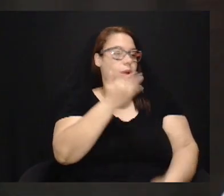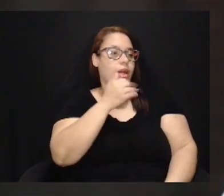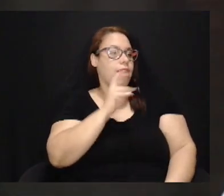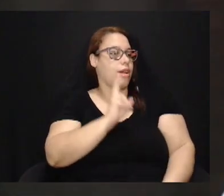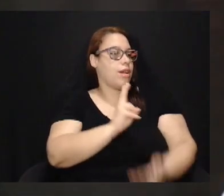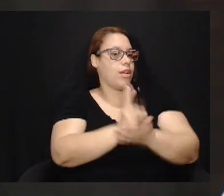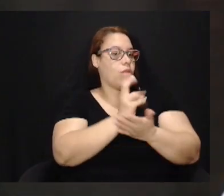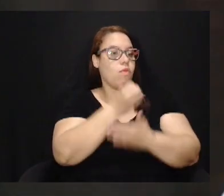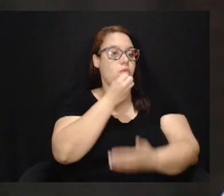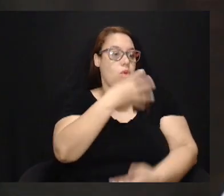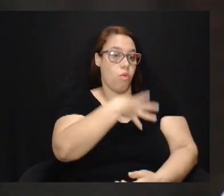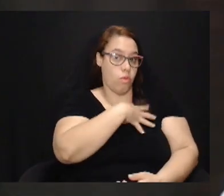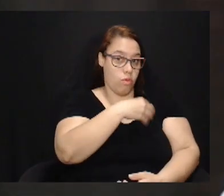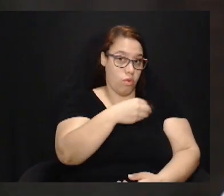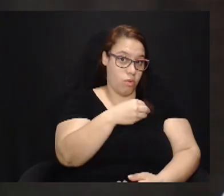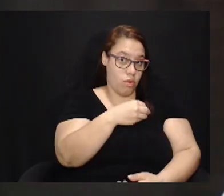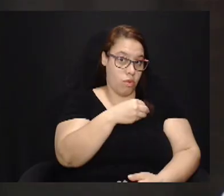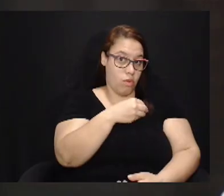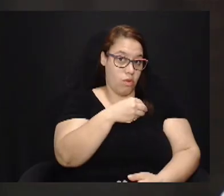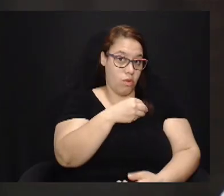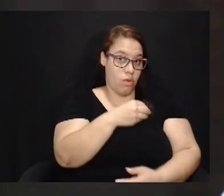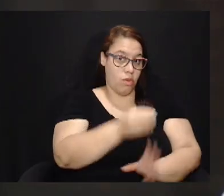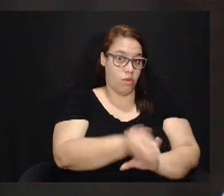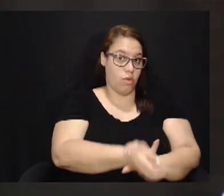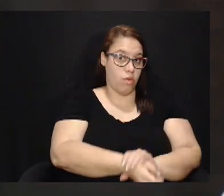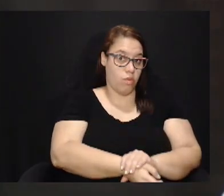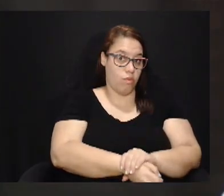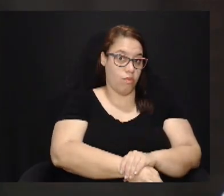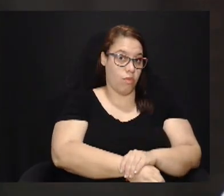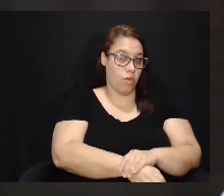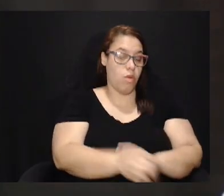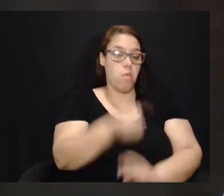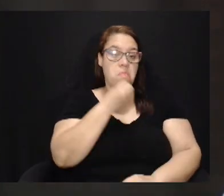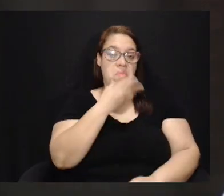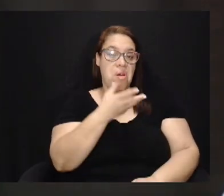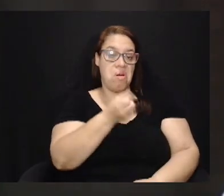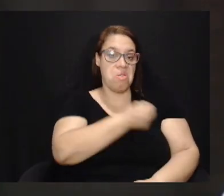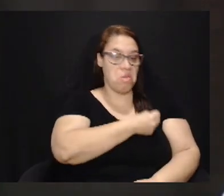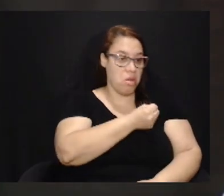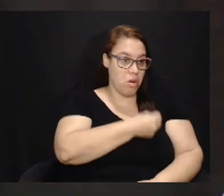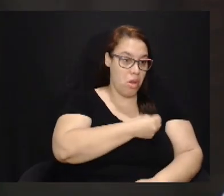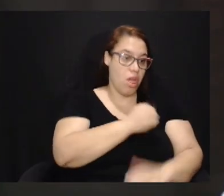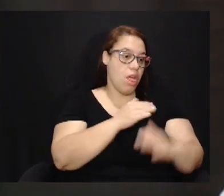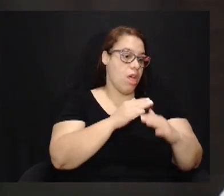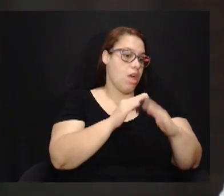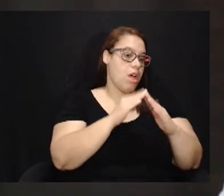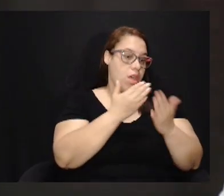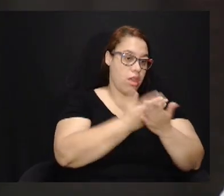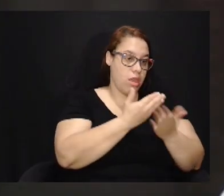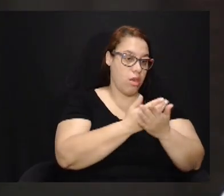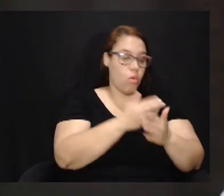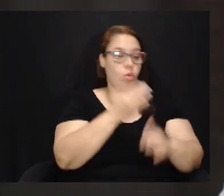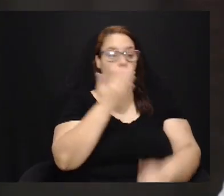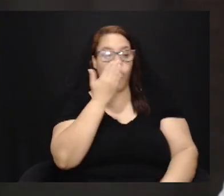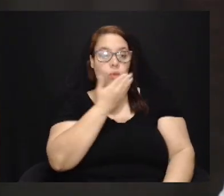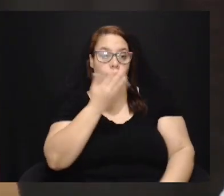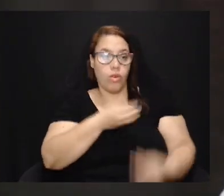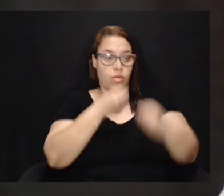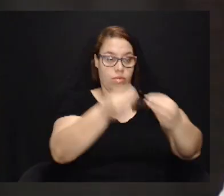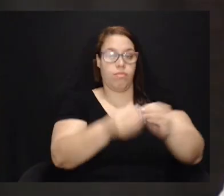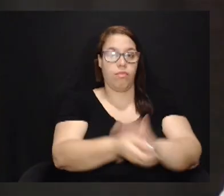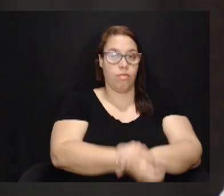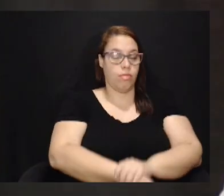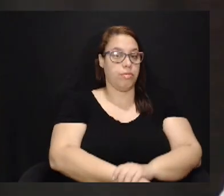você fez teve uma boa nota na escola, toma aqui, você ganhou um docinho, né? Ah, então